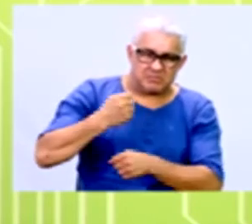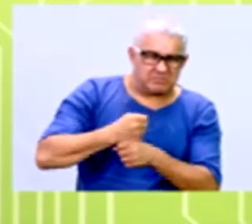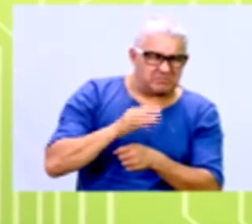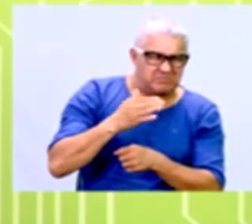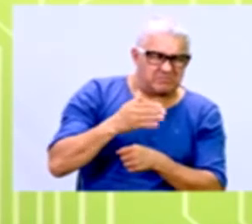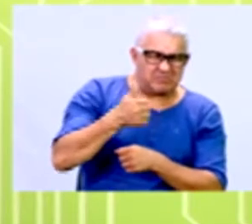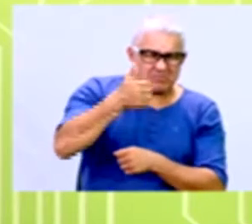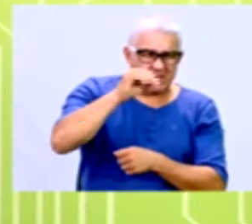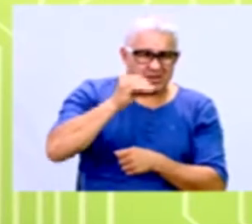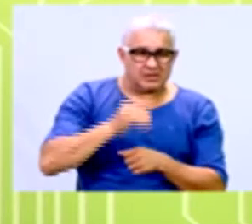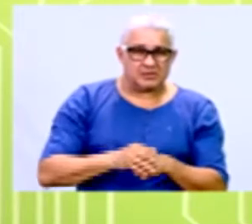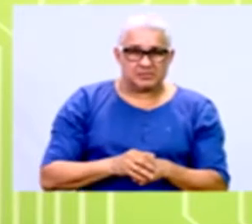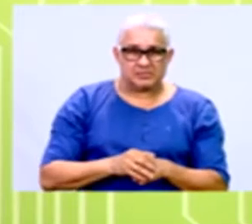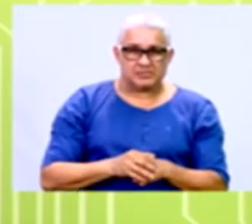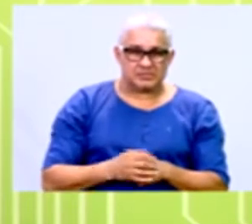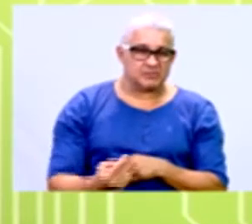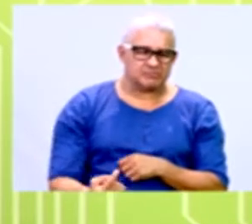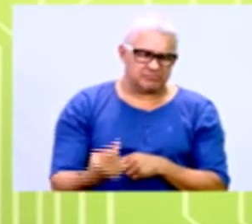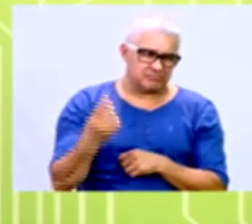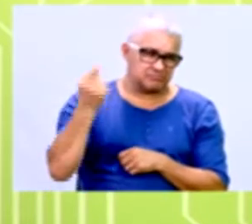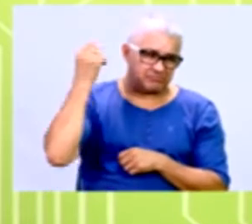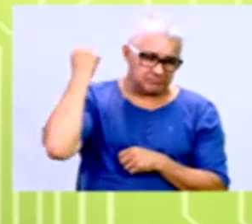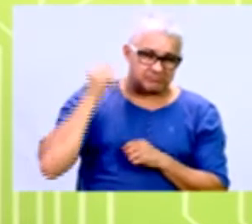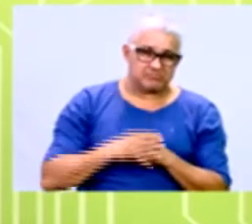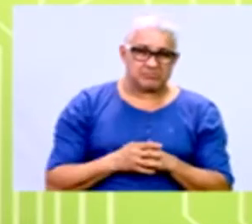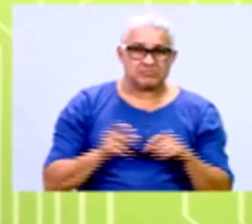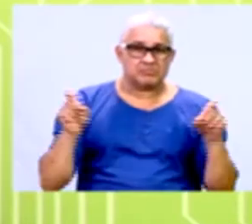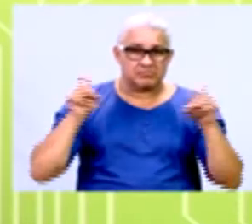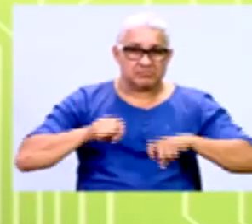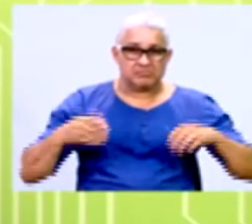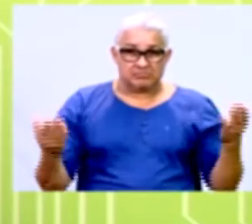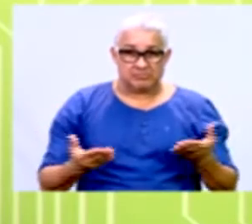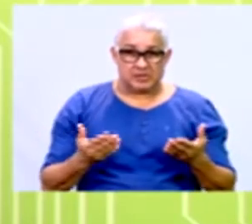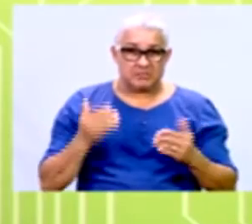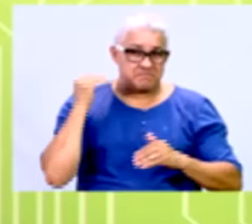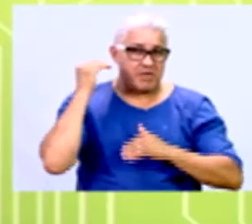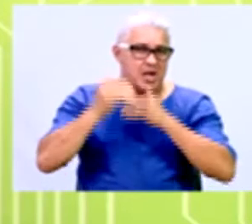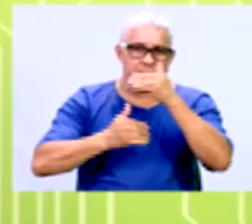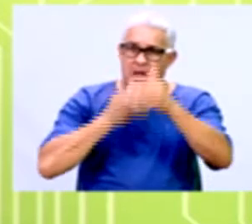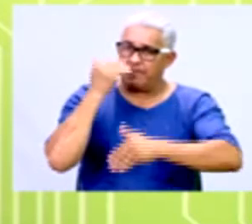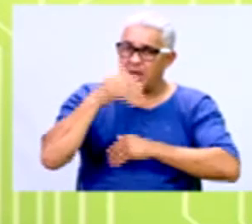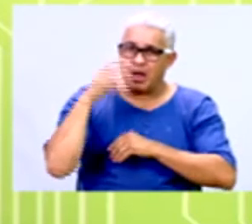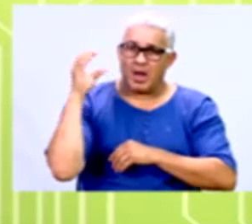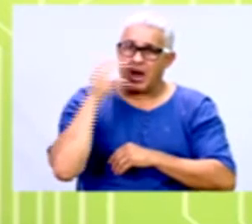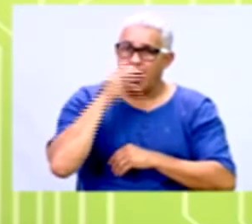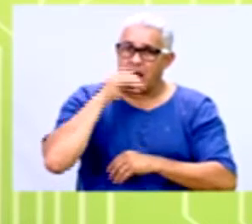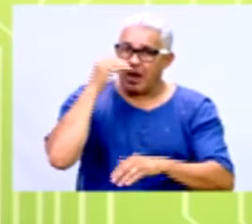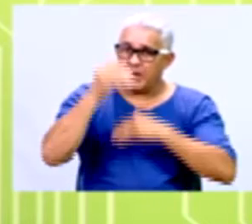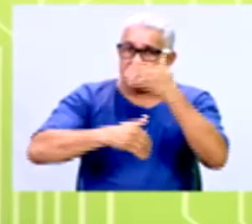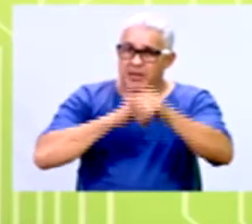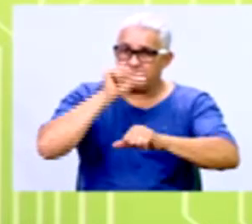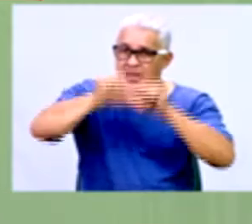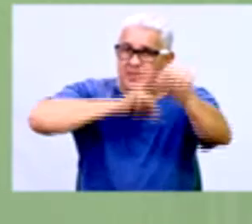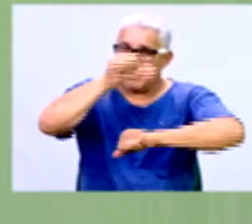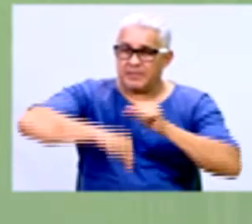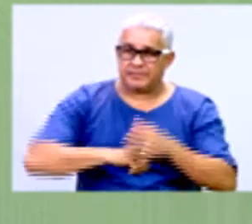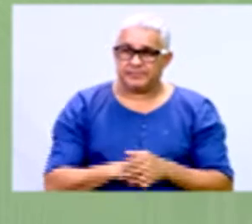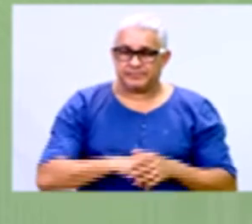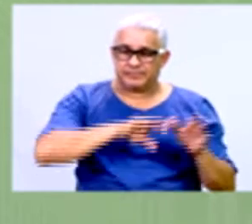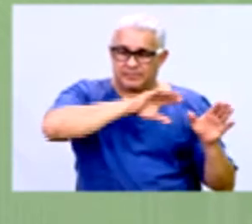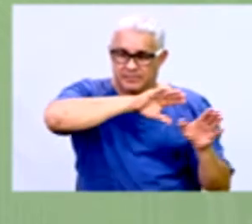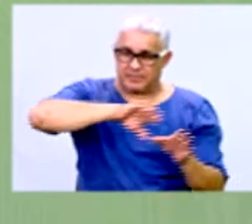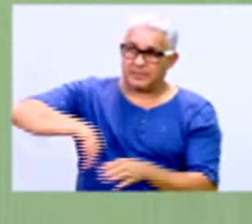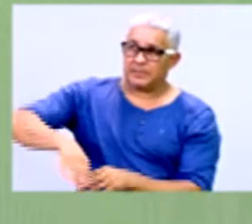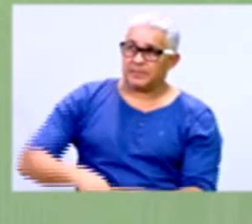já é antigamente para a era da computação, né, porque as coisas evoluem muito rápido, né. Bom, vamos falar um pouquinho